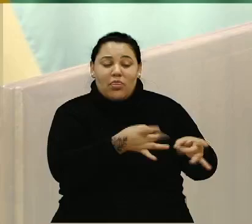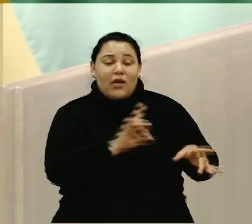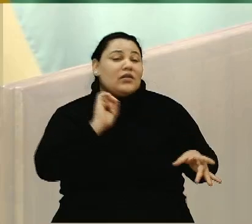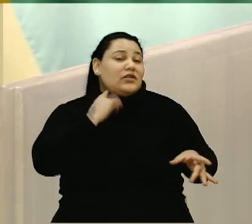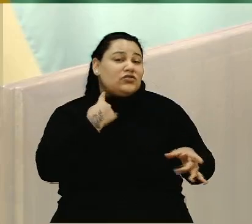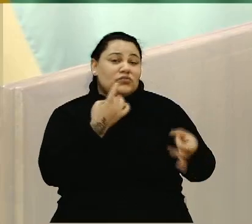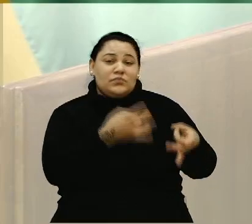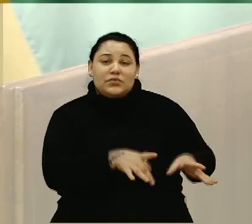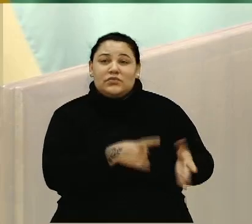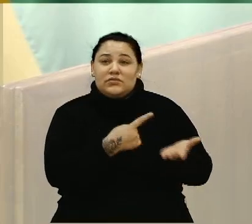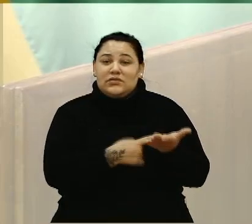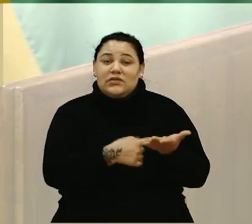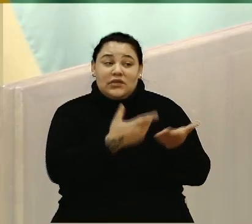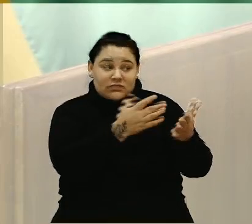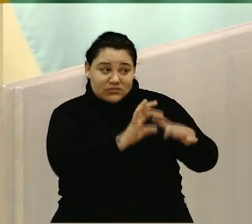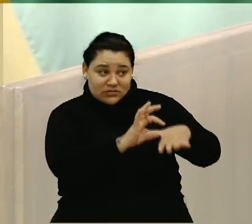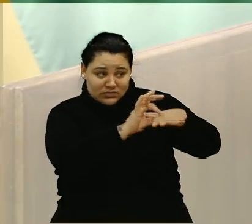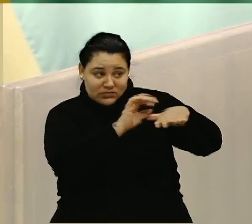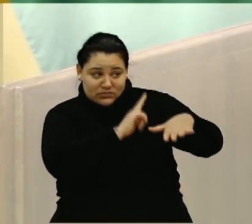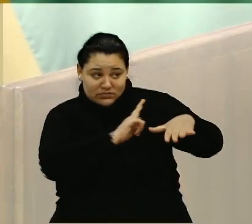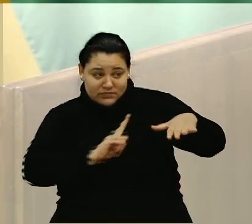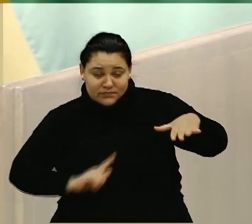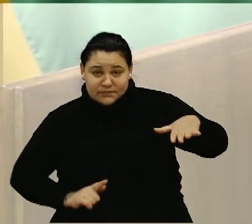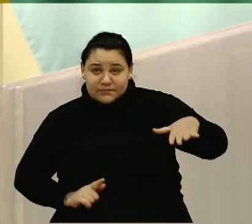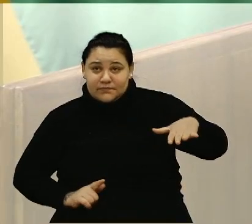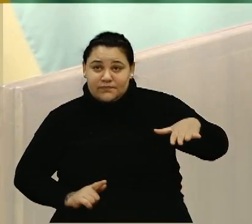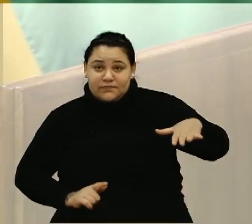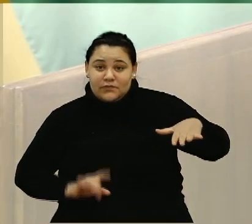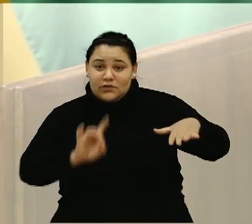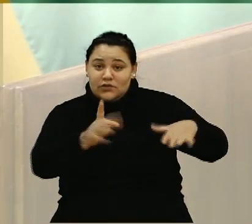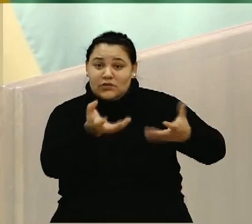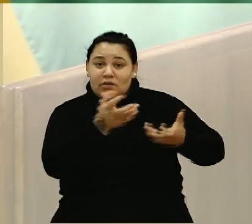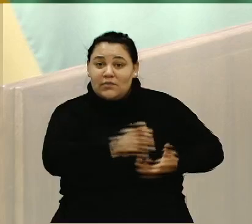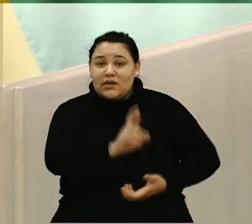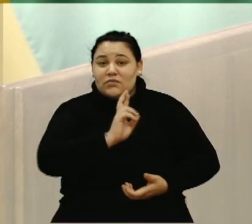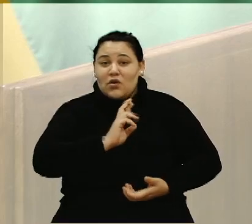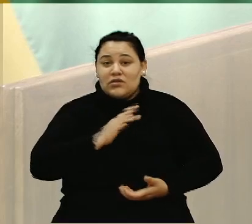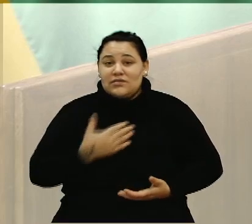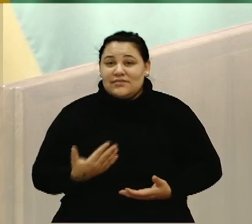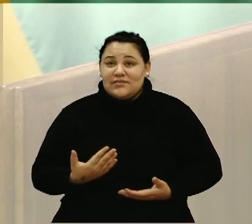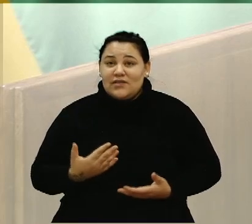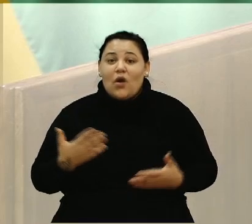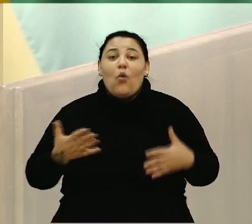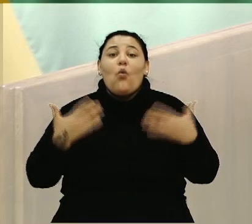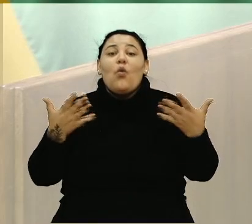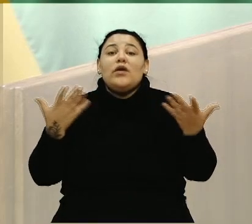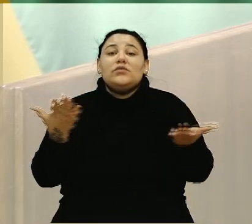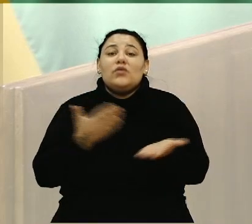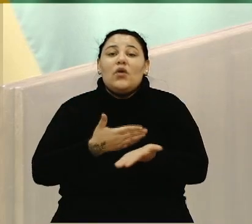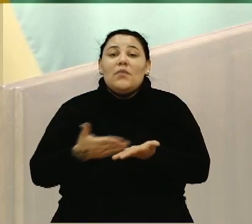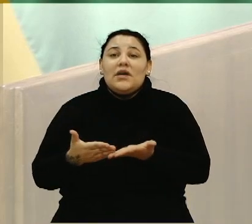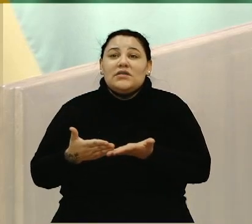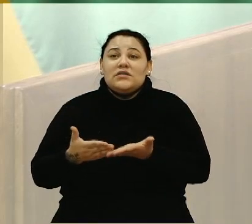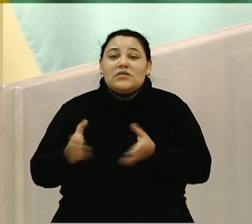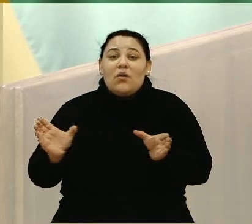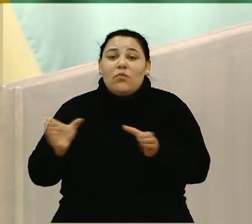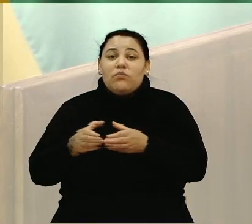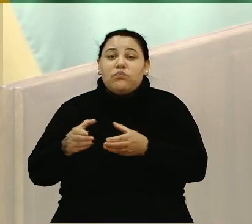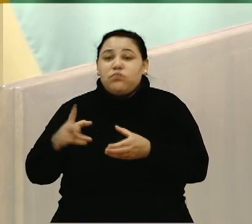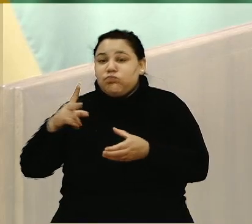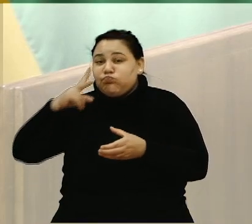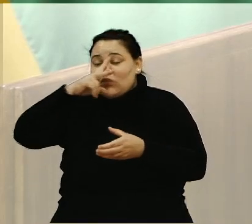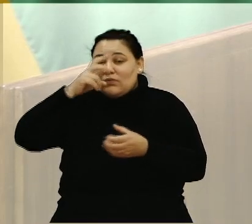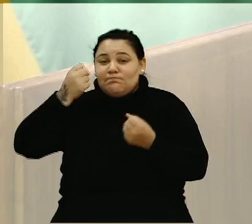Então, líder do governo, eu só queria uma resposta: quando inicia a força-tarefa emergencial da